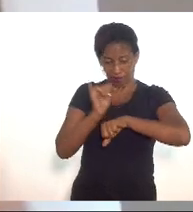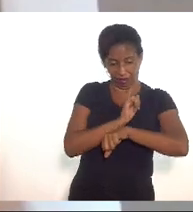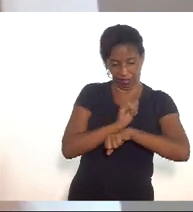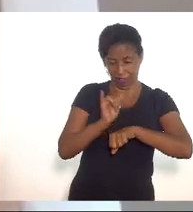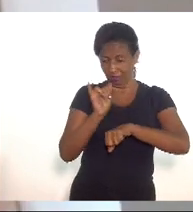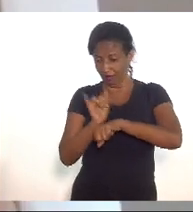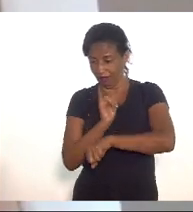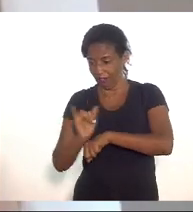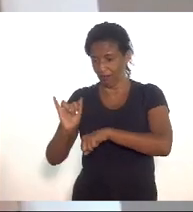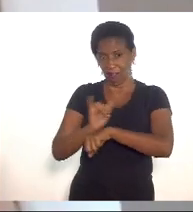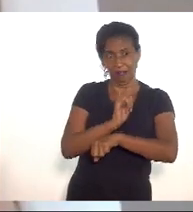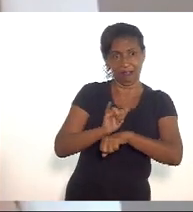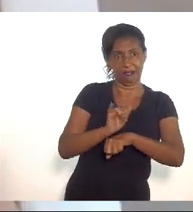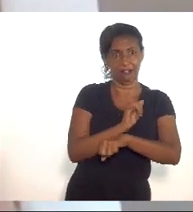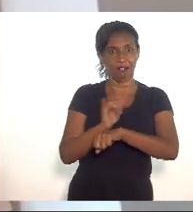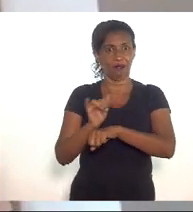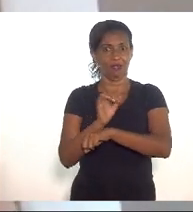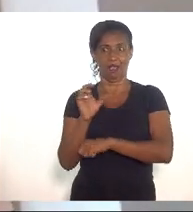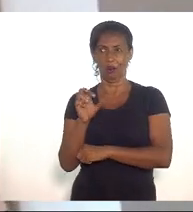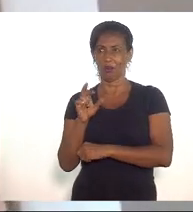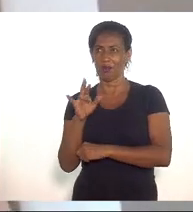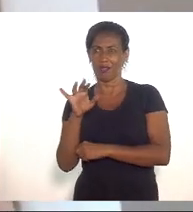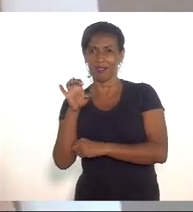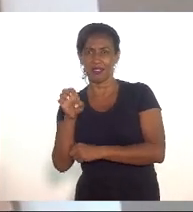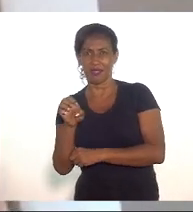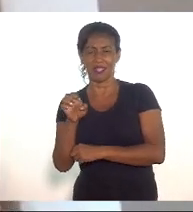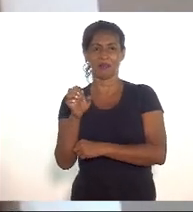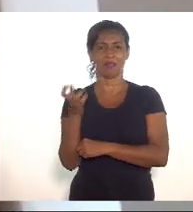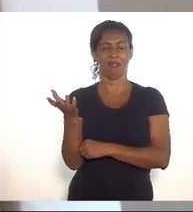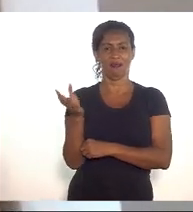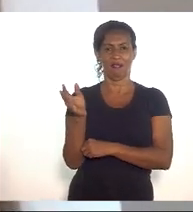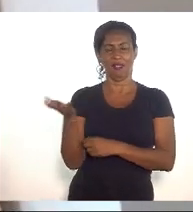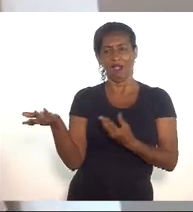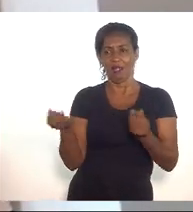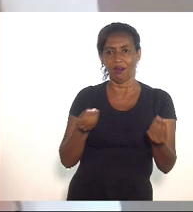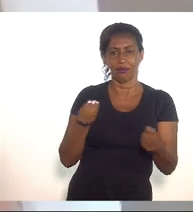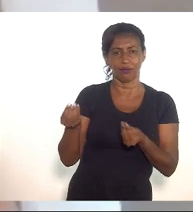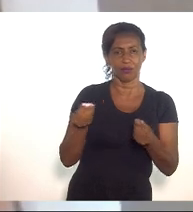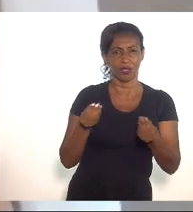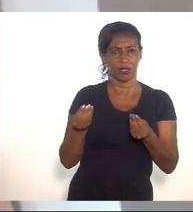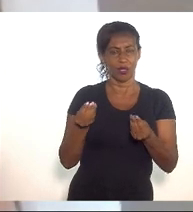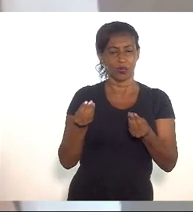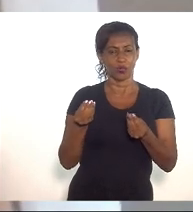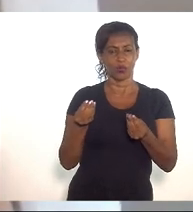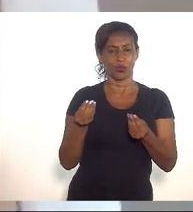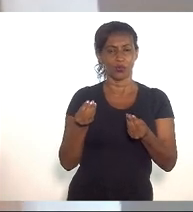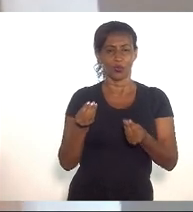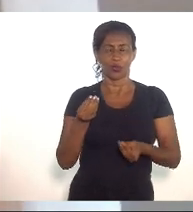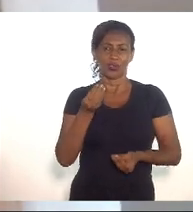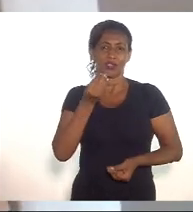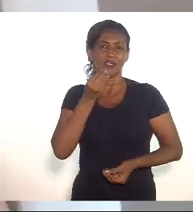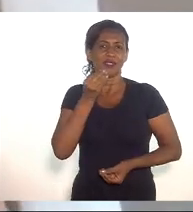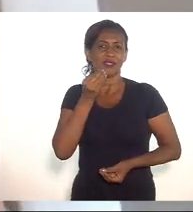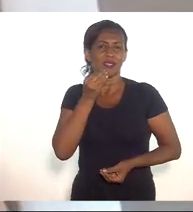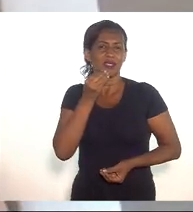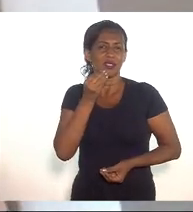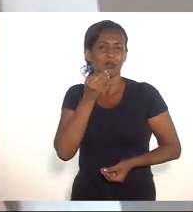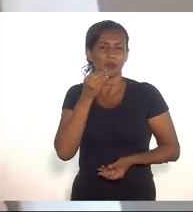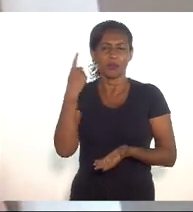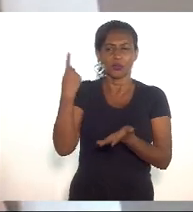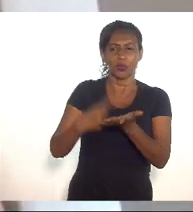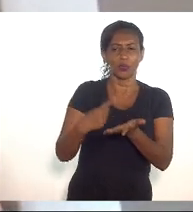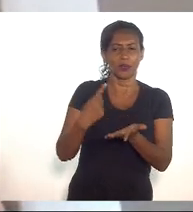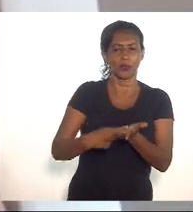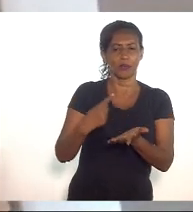de enfrentamento ao crime, a manutenção de um sistema transparente e